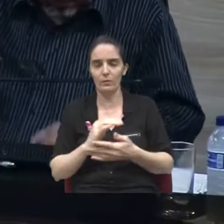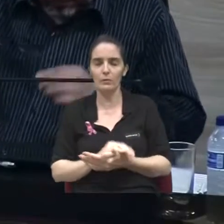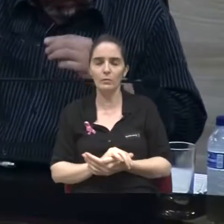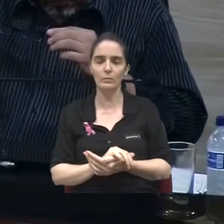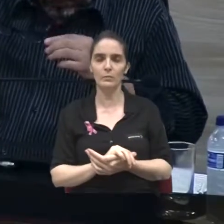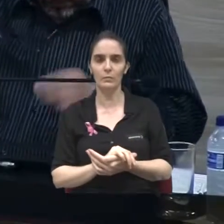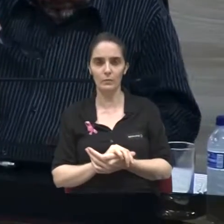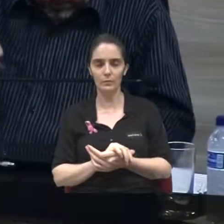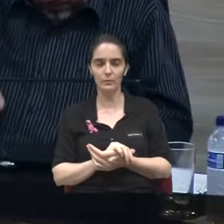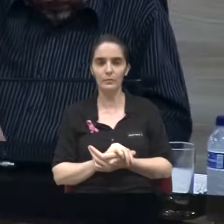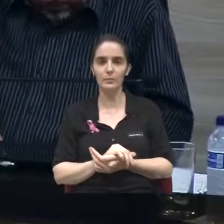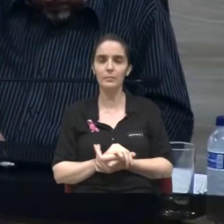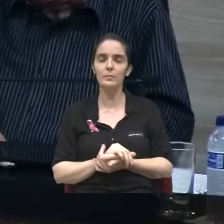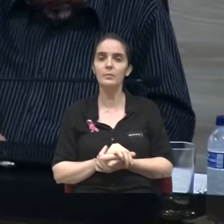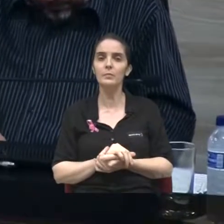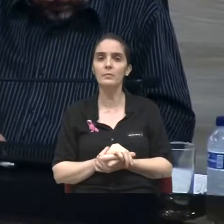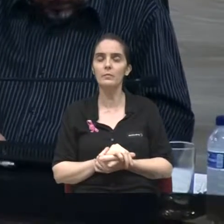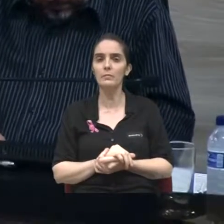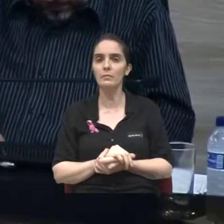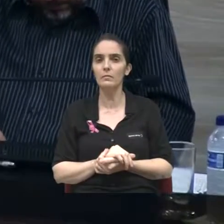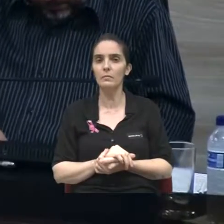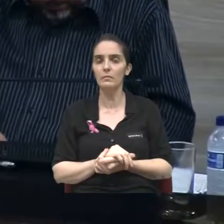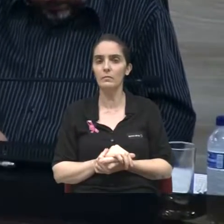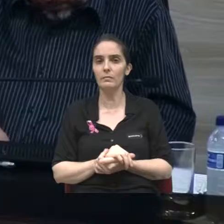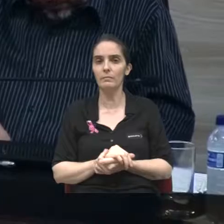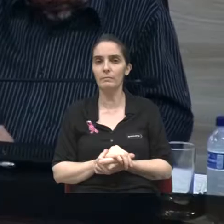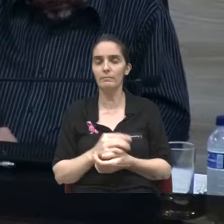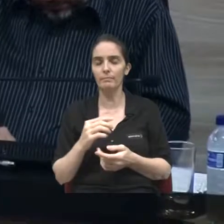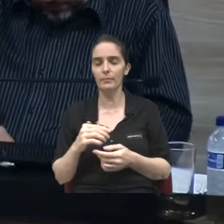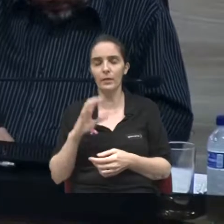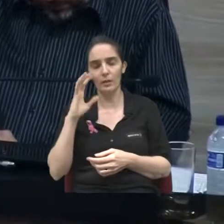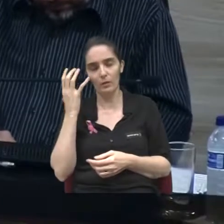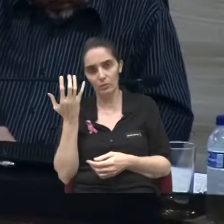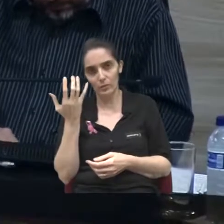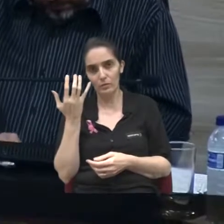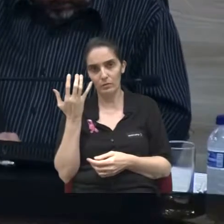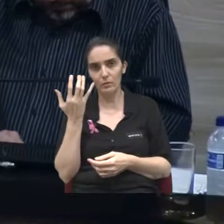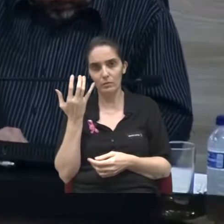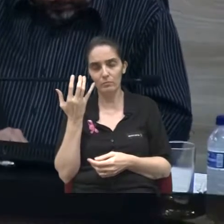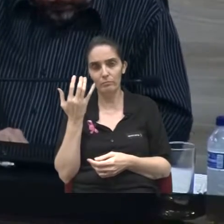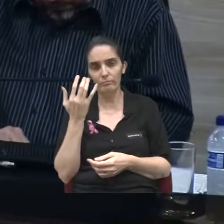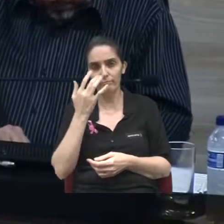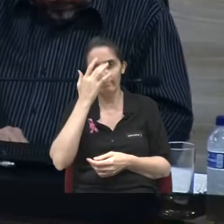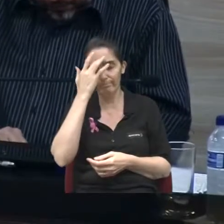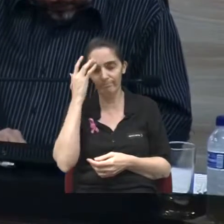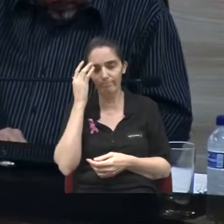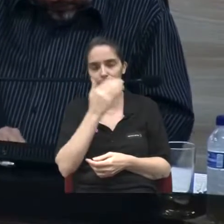pedaço de carne. E, infelizmente, uma pessoa que Limeira perdeu,